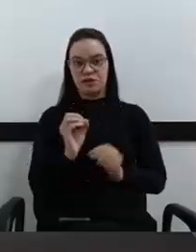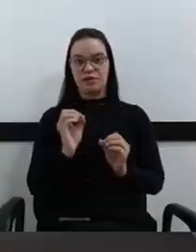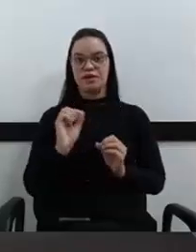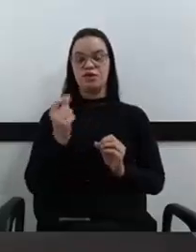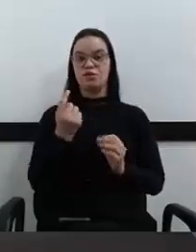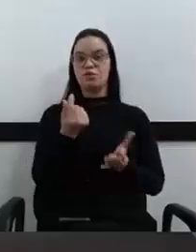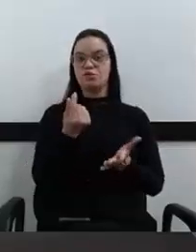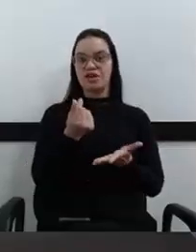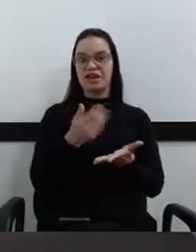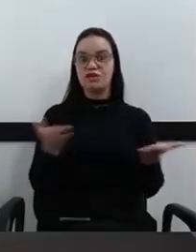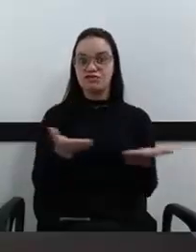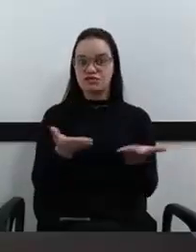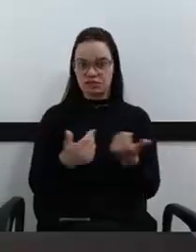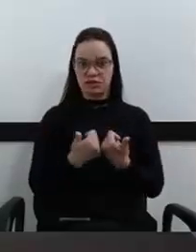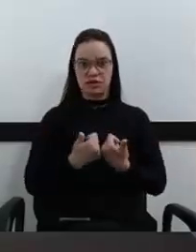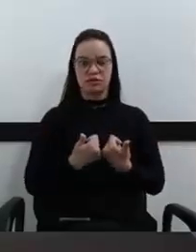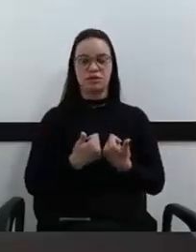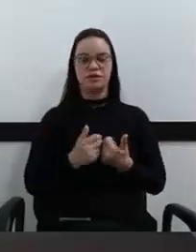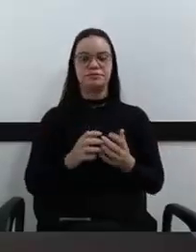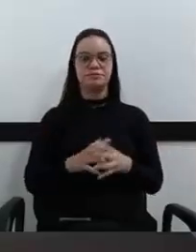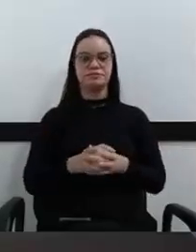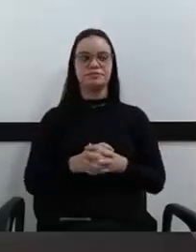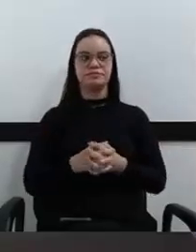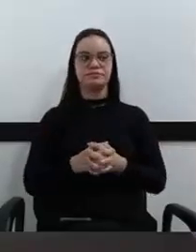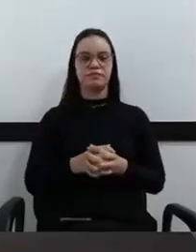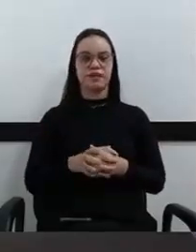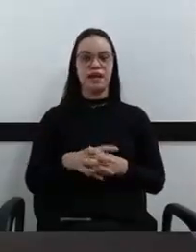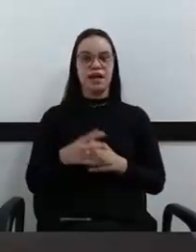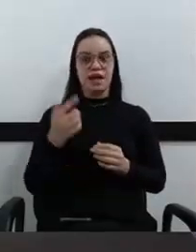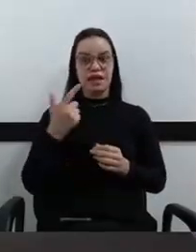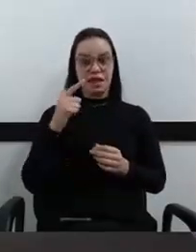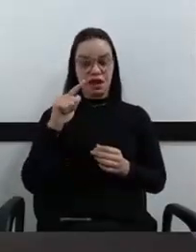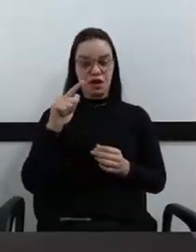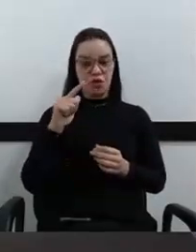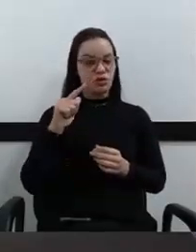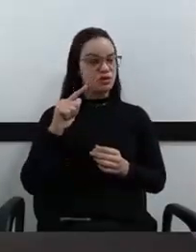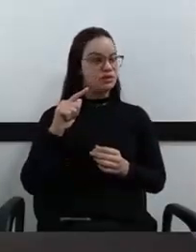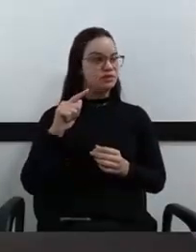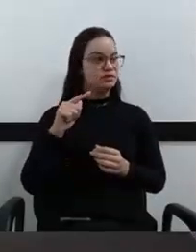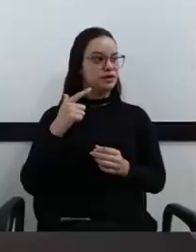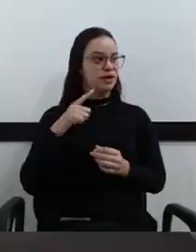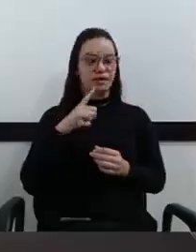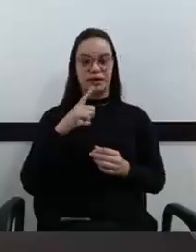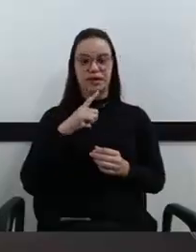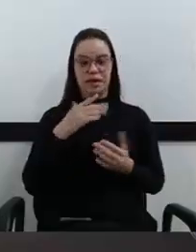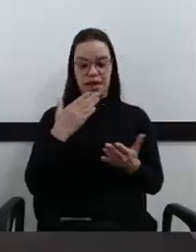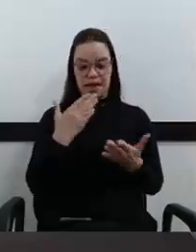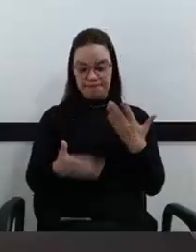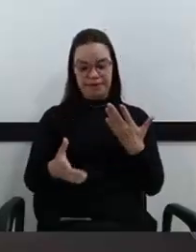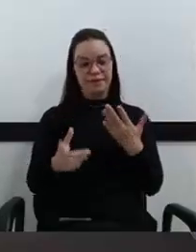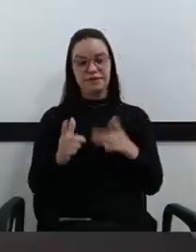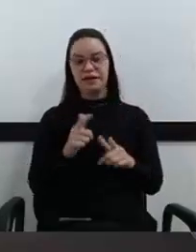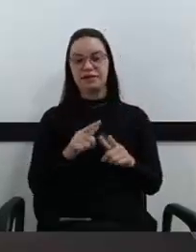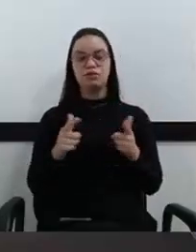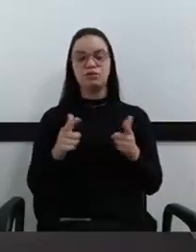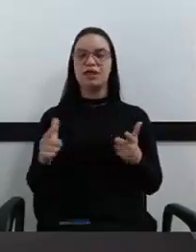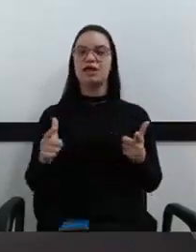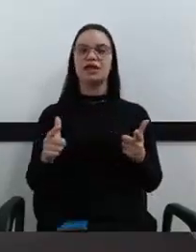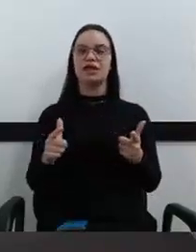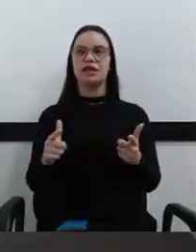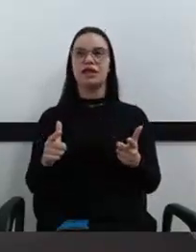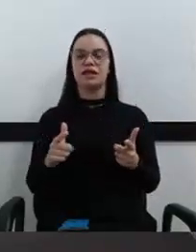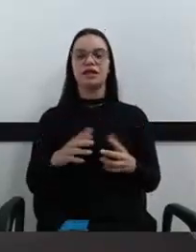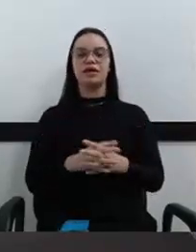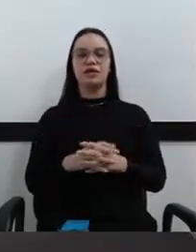hoje. Essa é a conta. Na outra hipótese que Vossa Excelência traz, então, assim, aqui não teria perda efetiva, remuneratória,